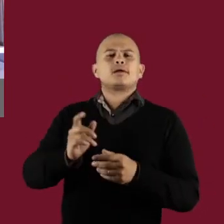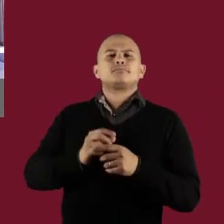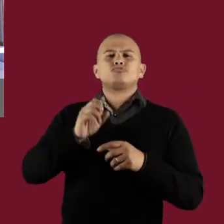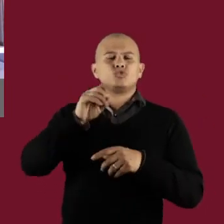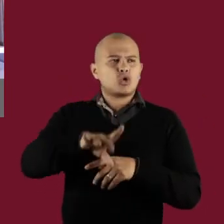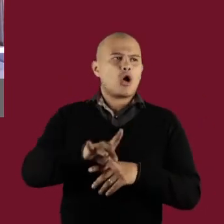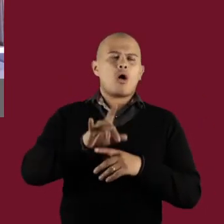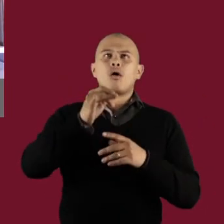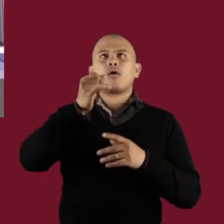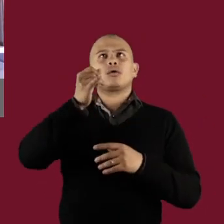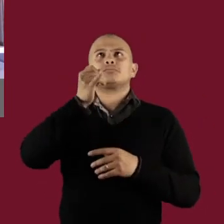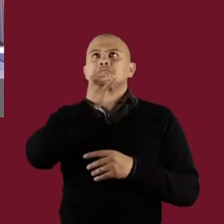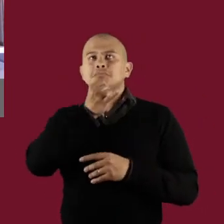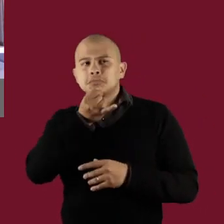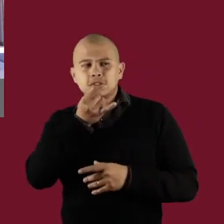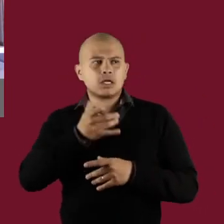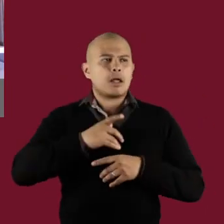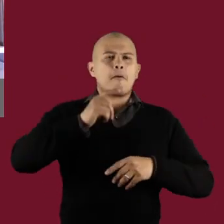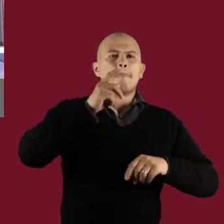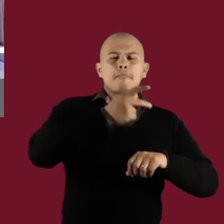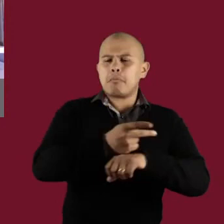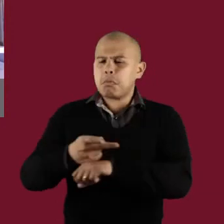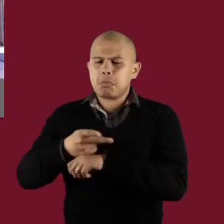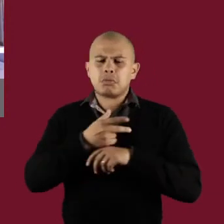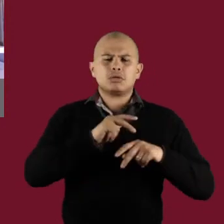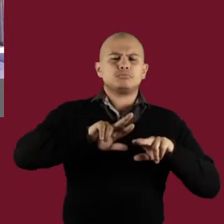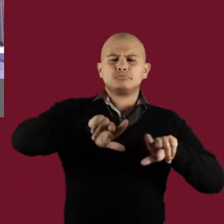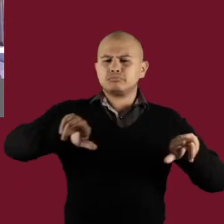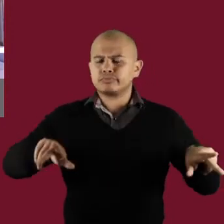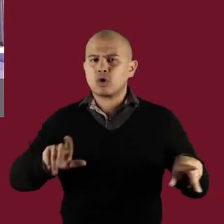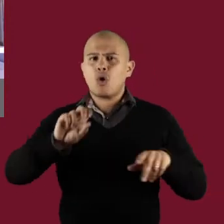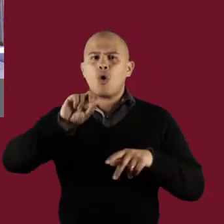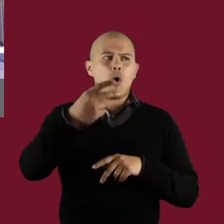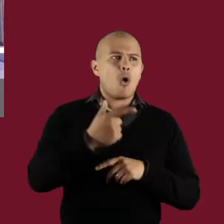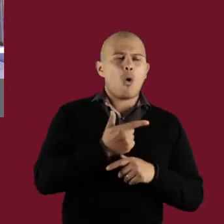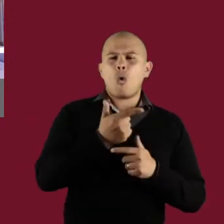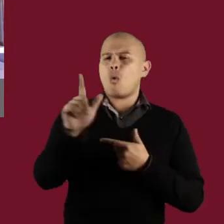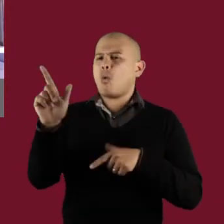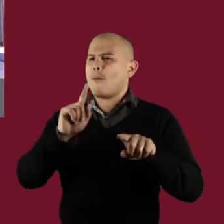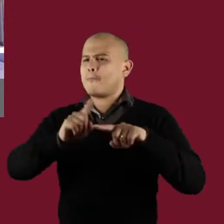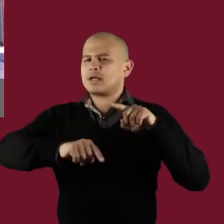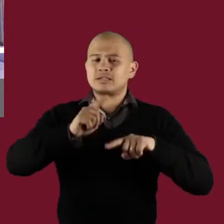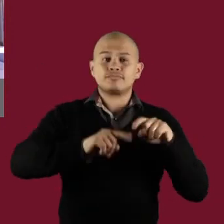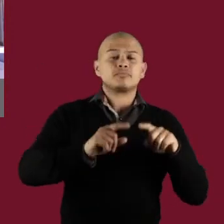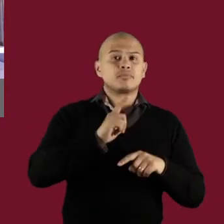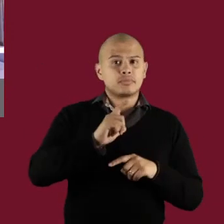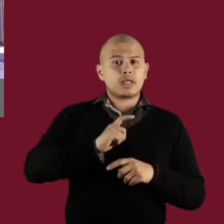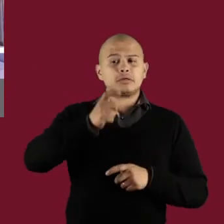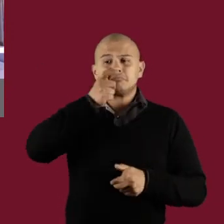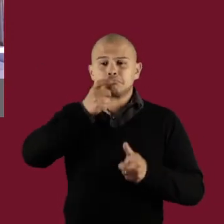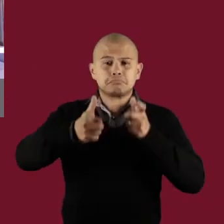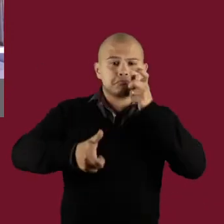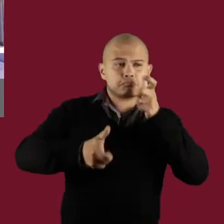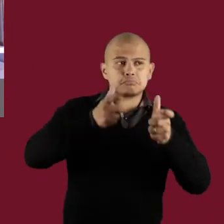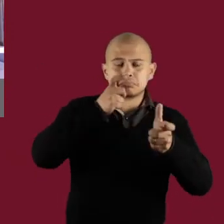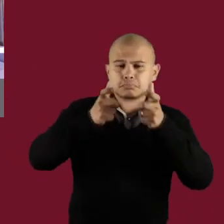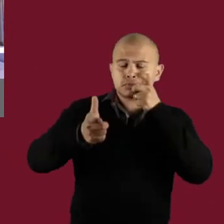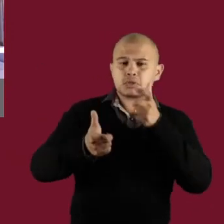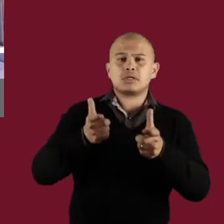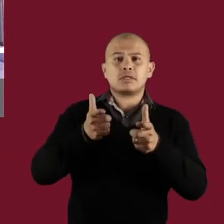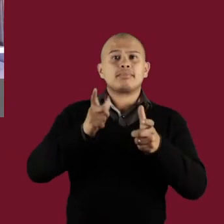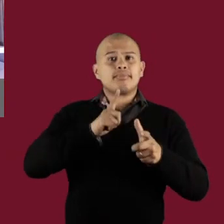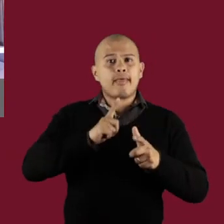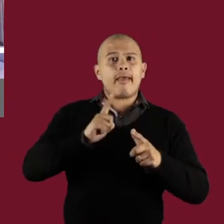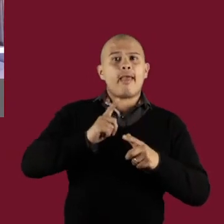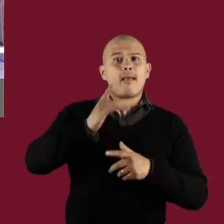ou que uns chamam mão de obra barata, não é? Como era há 100 anos, mas agora é mão de obra super qualificada, que vai